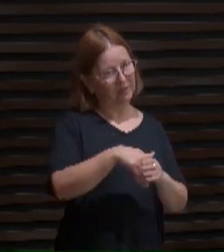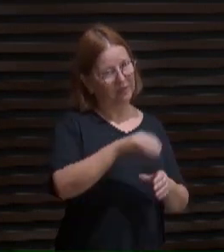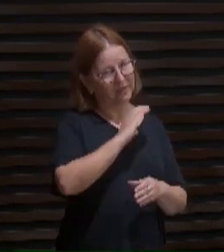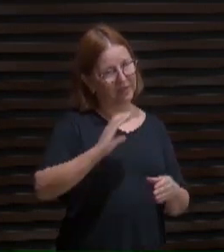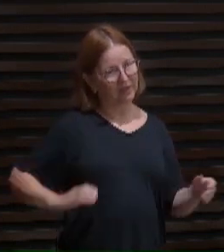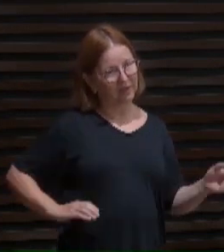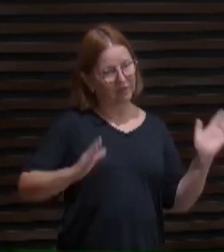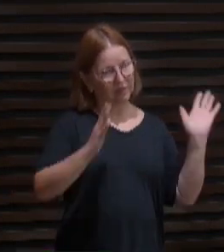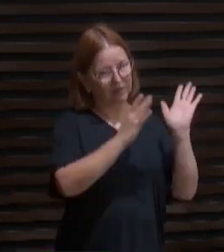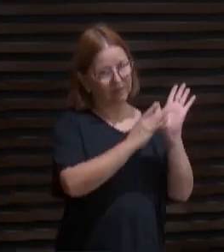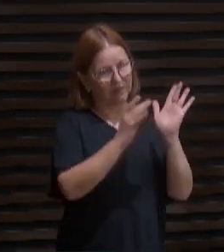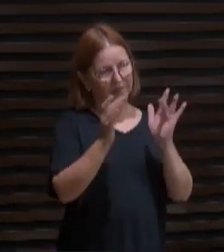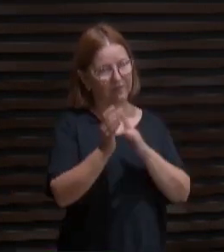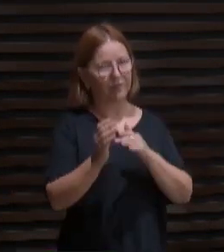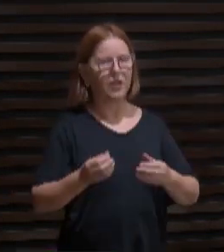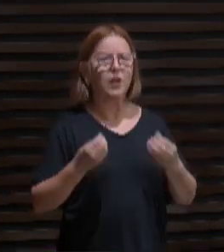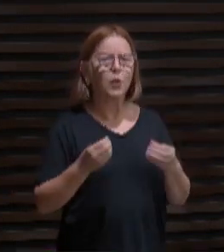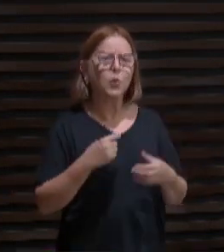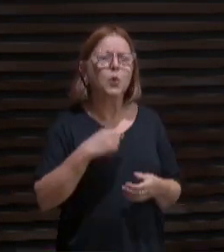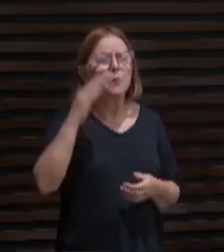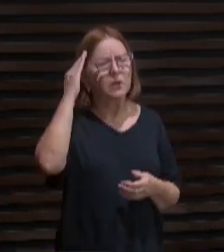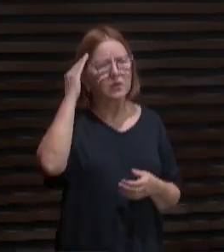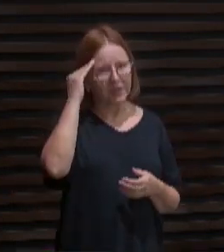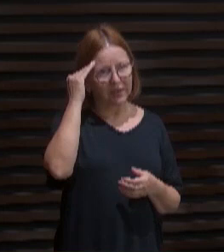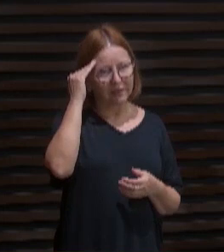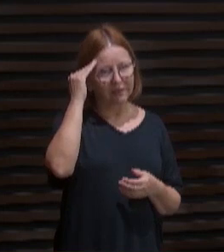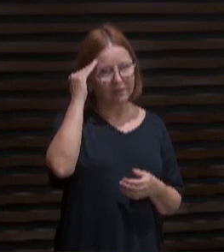Jesus. Como é que eu vou saber disso?